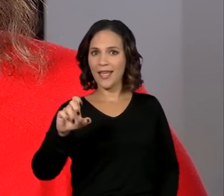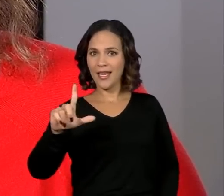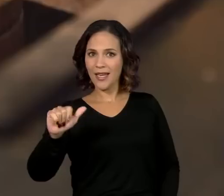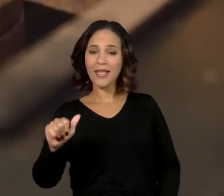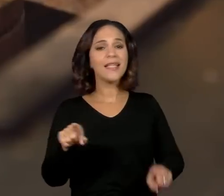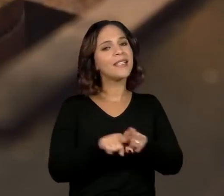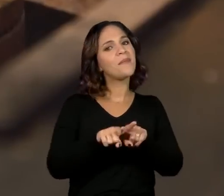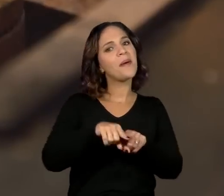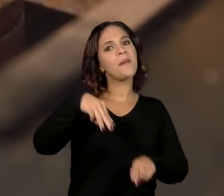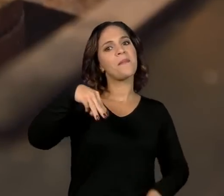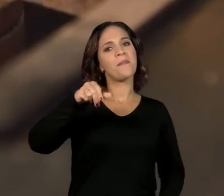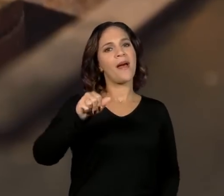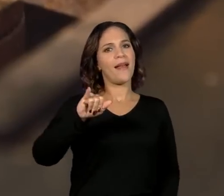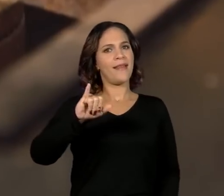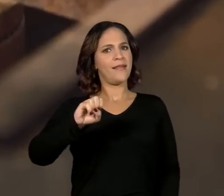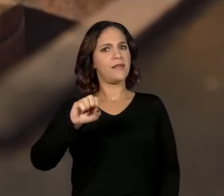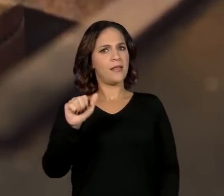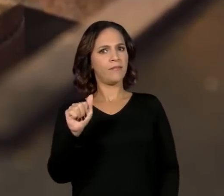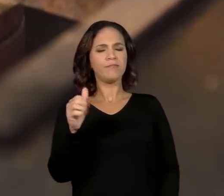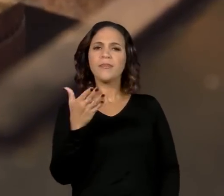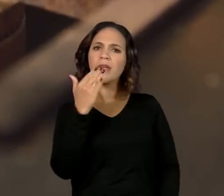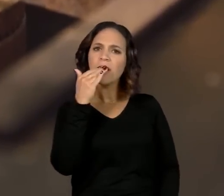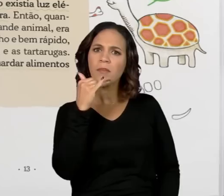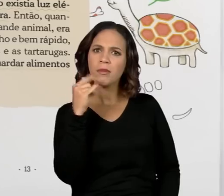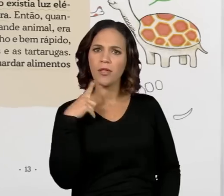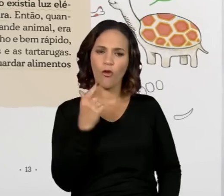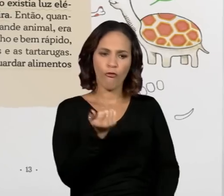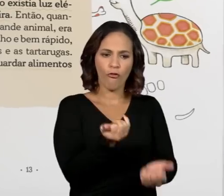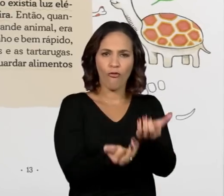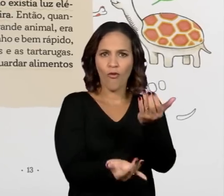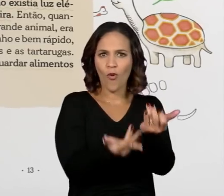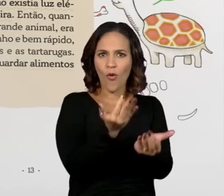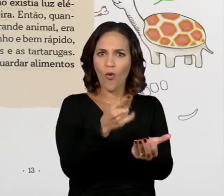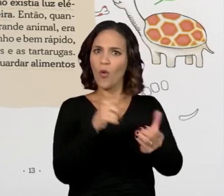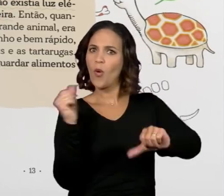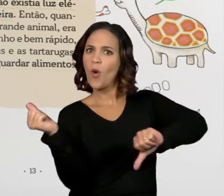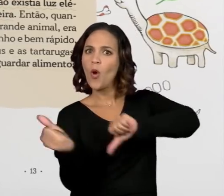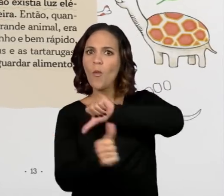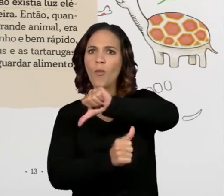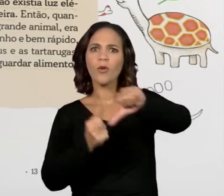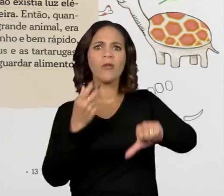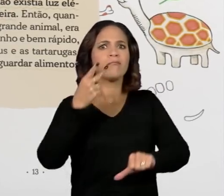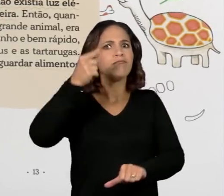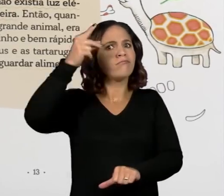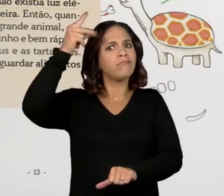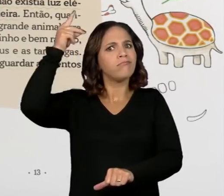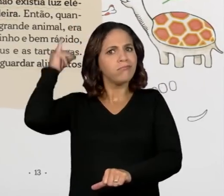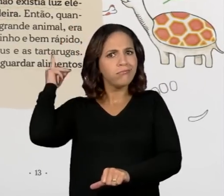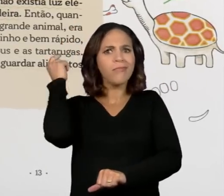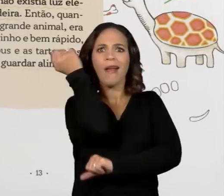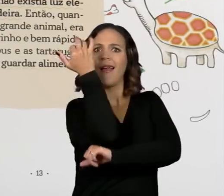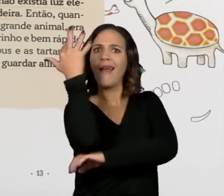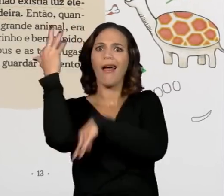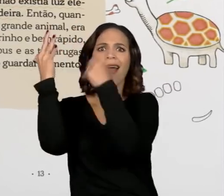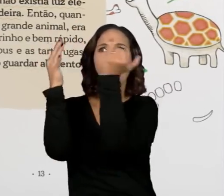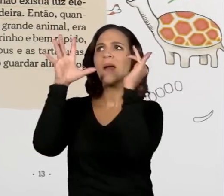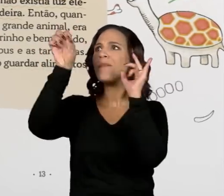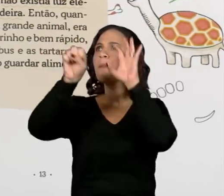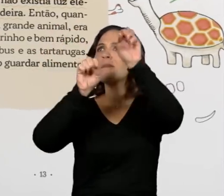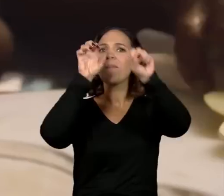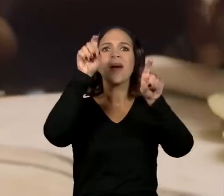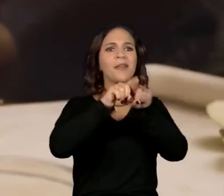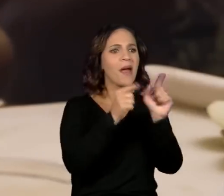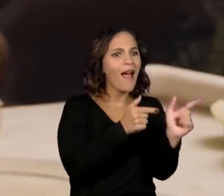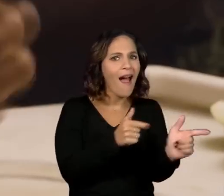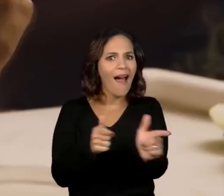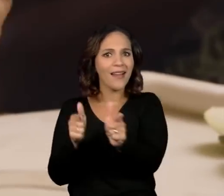Zakzuki. A transformação dos alimentos pelo fogo, que mudou a vida de caçadores e coletores, está entre as